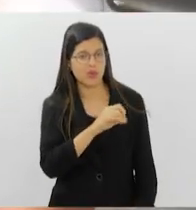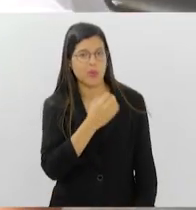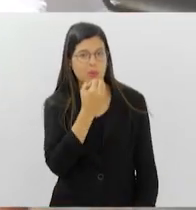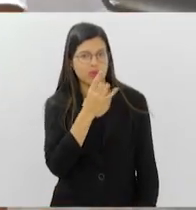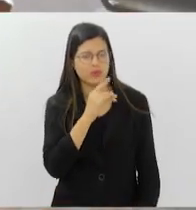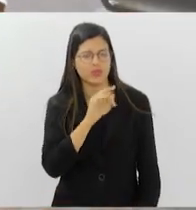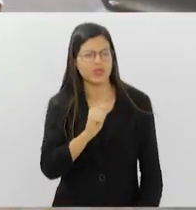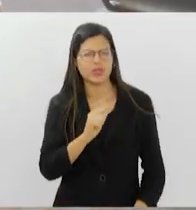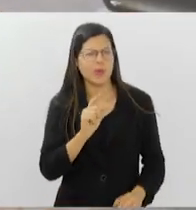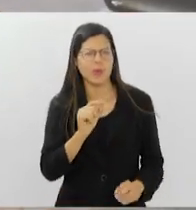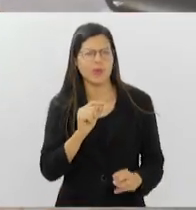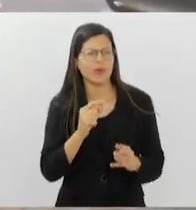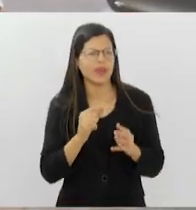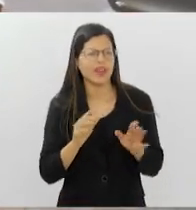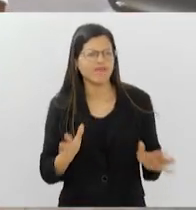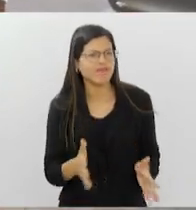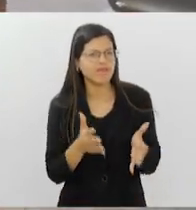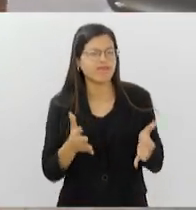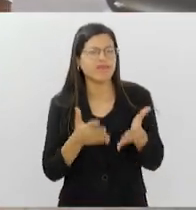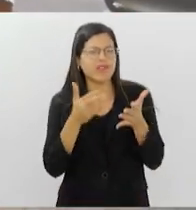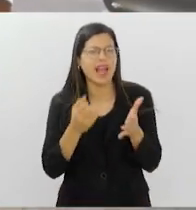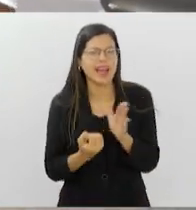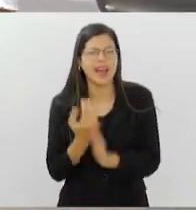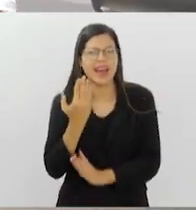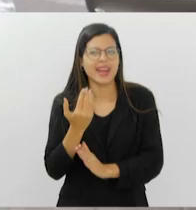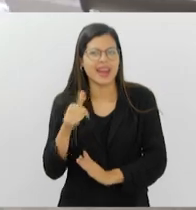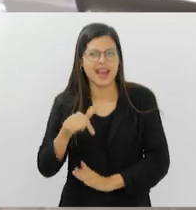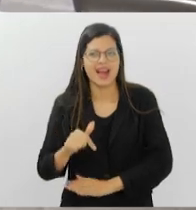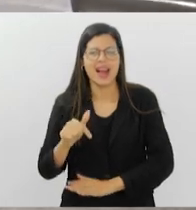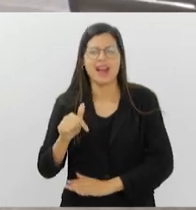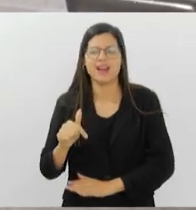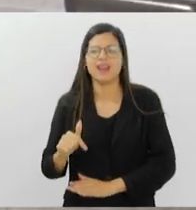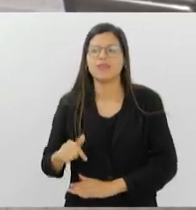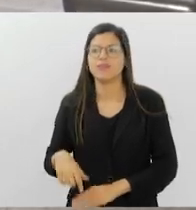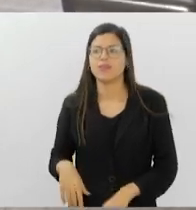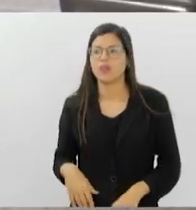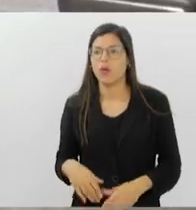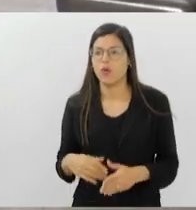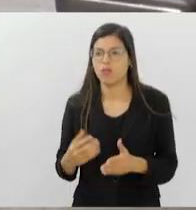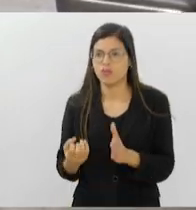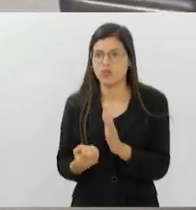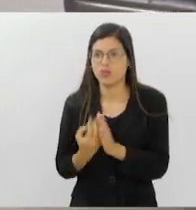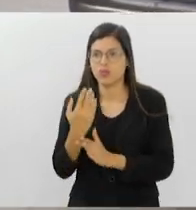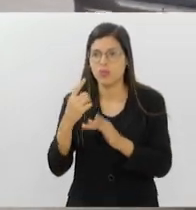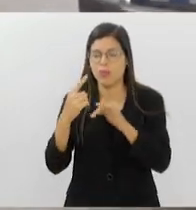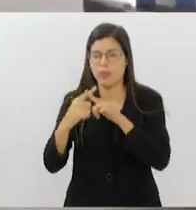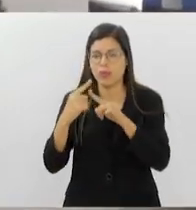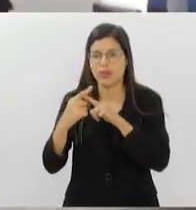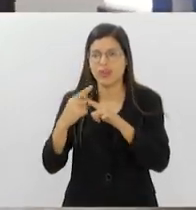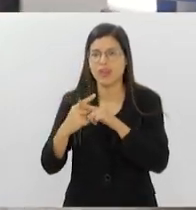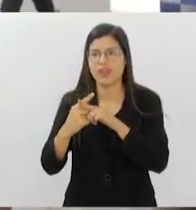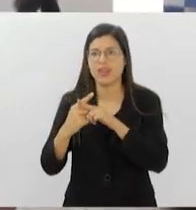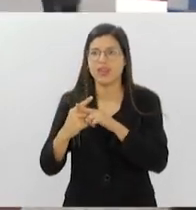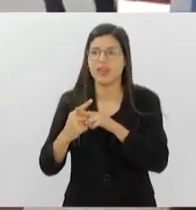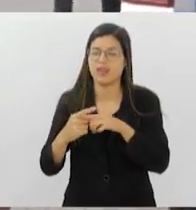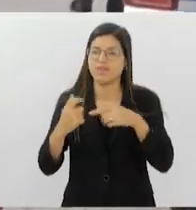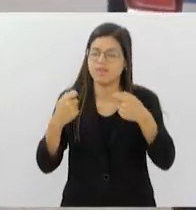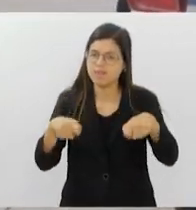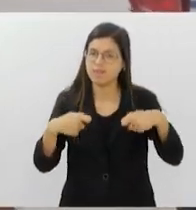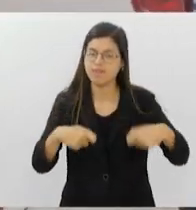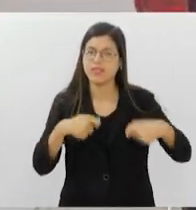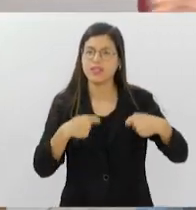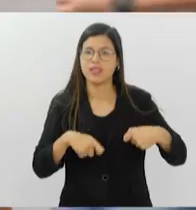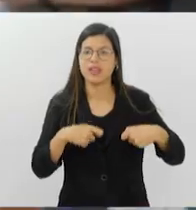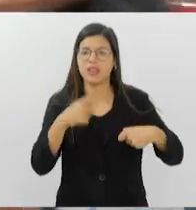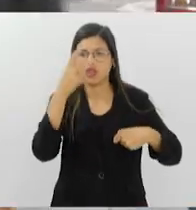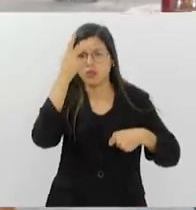Flup a Flup ela surgiu por porque ela é necessária e ela será necessária até que as pessoas Parem